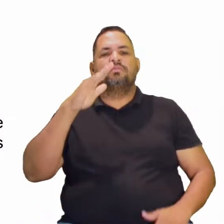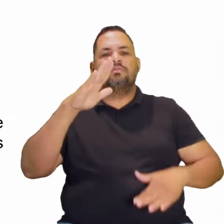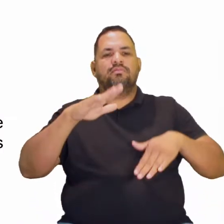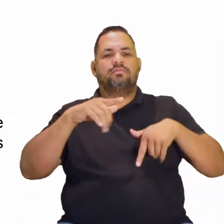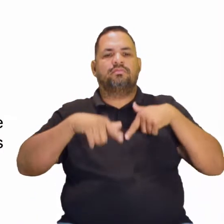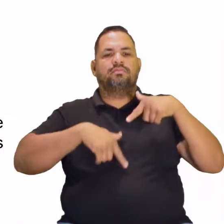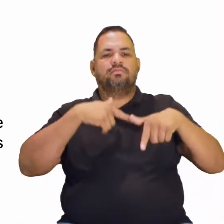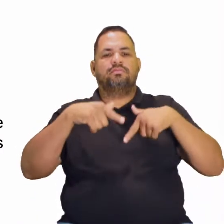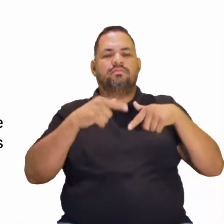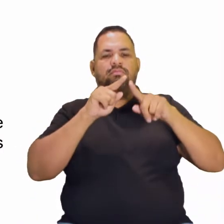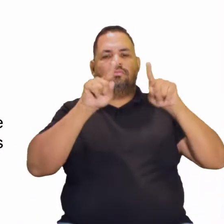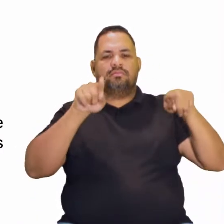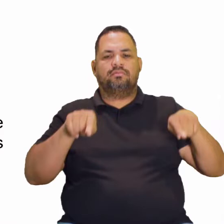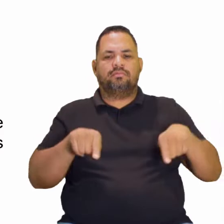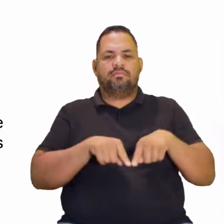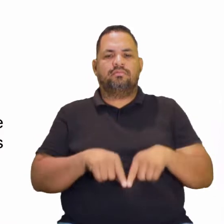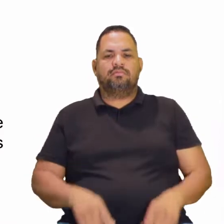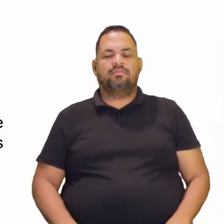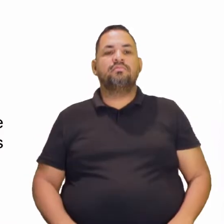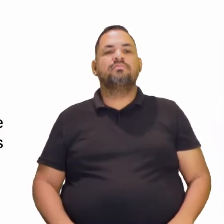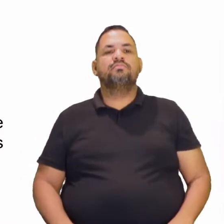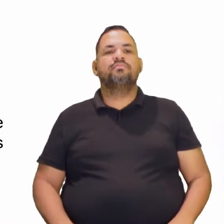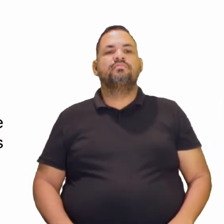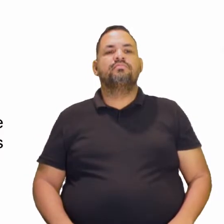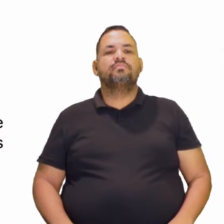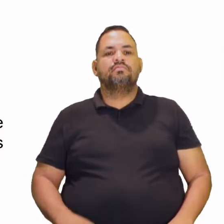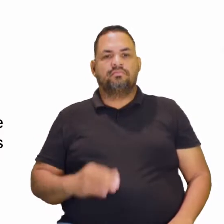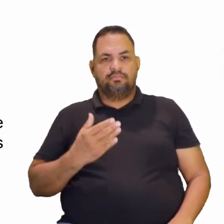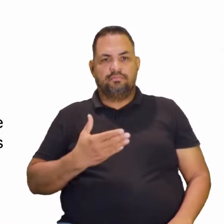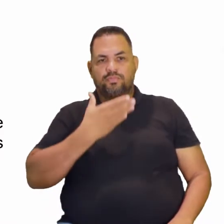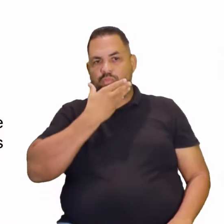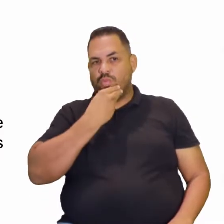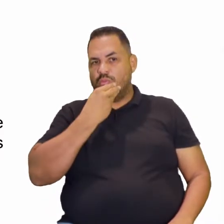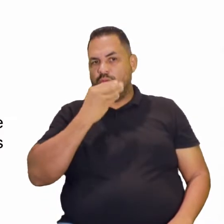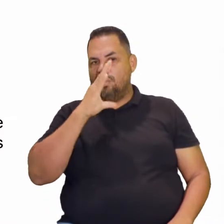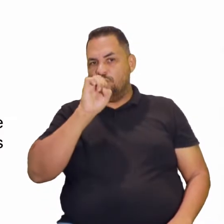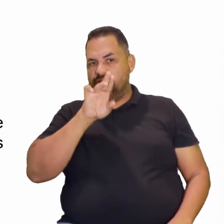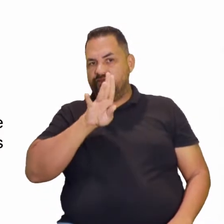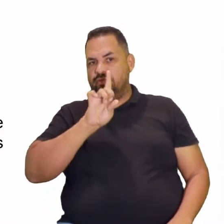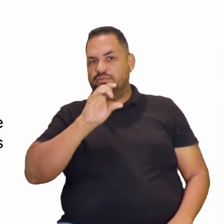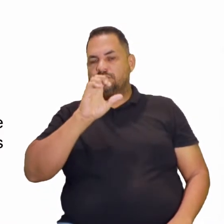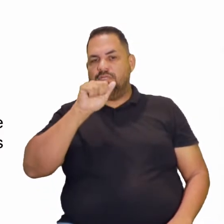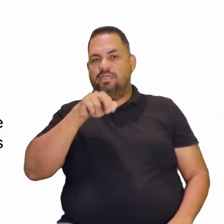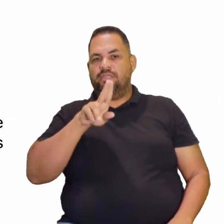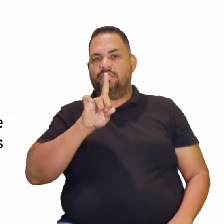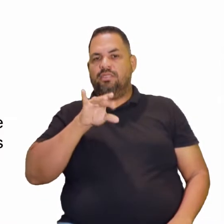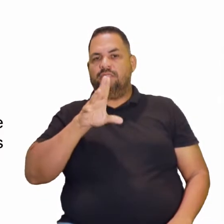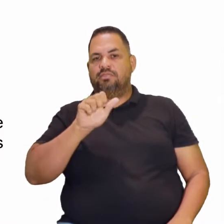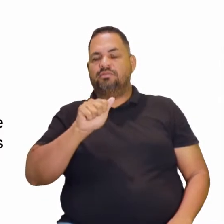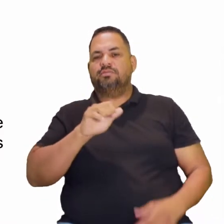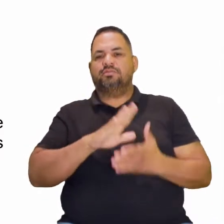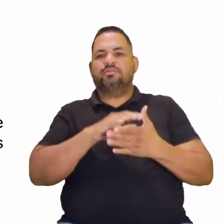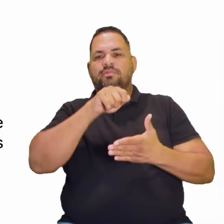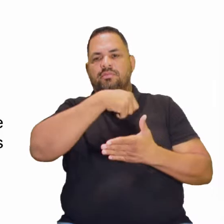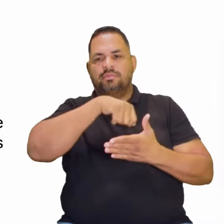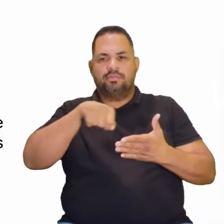da Anitta. Pois é, o Oswald de Andrade, que também ele era escritor, crítico e